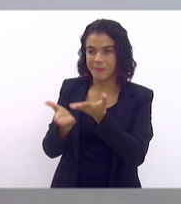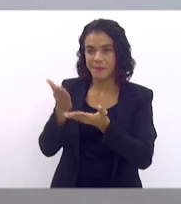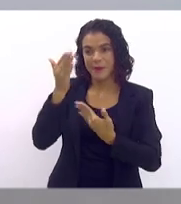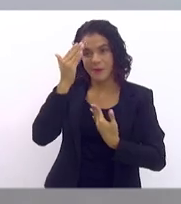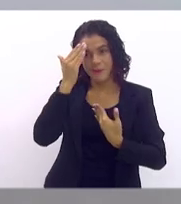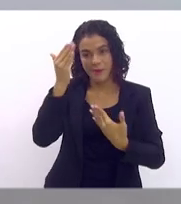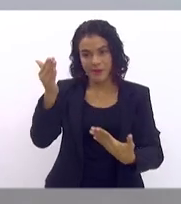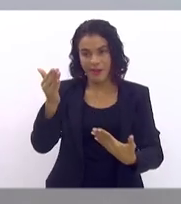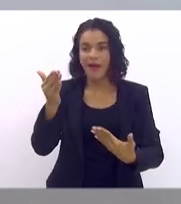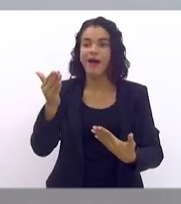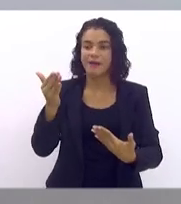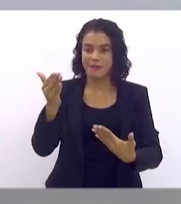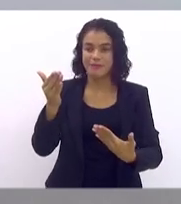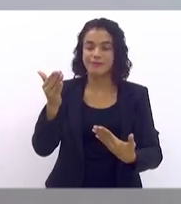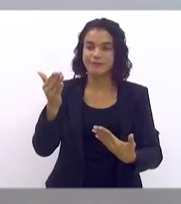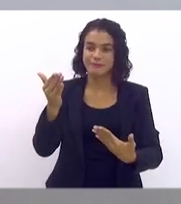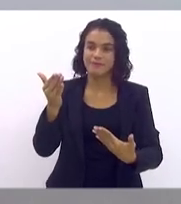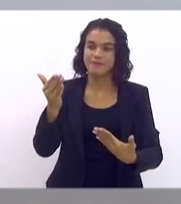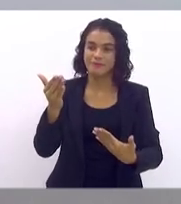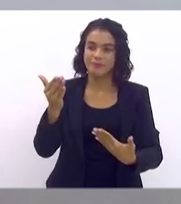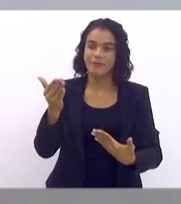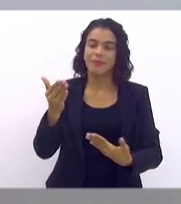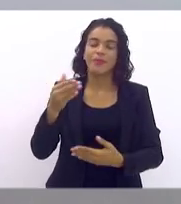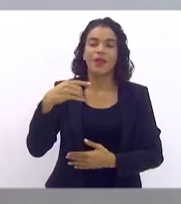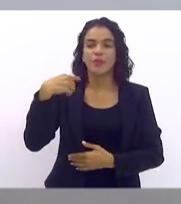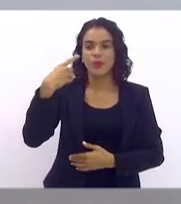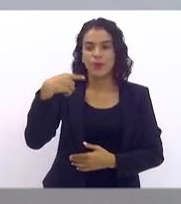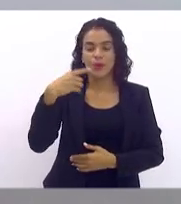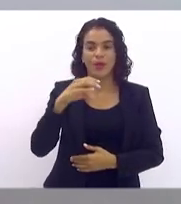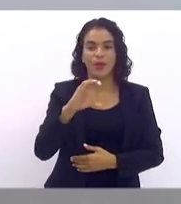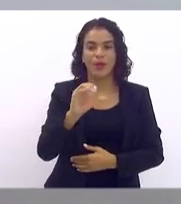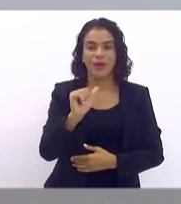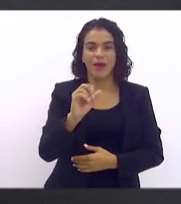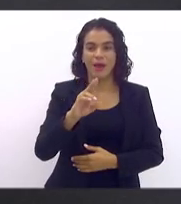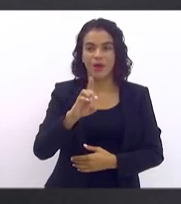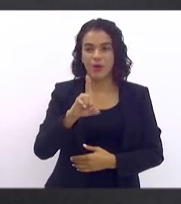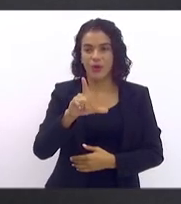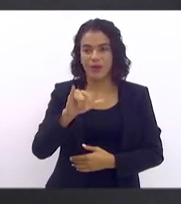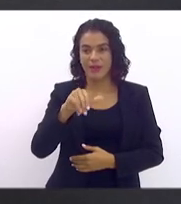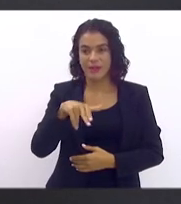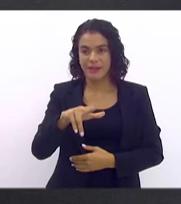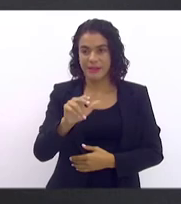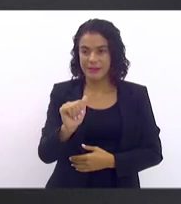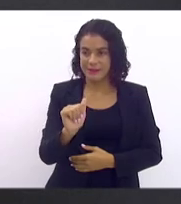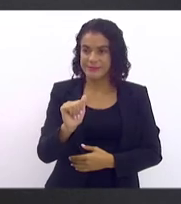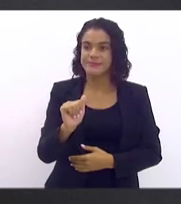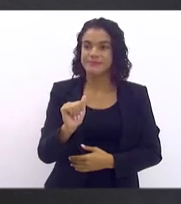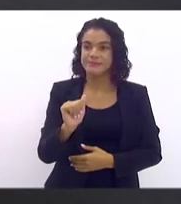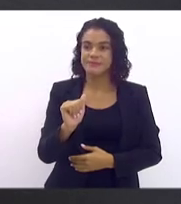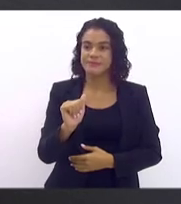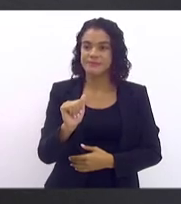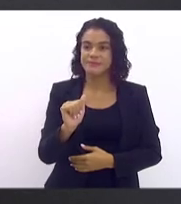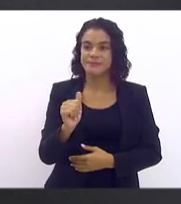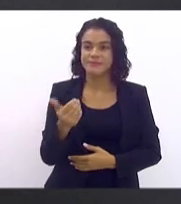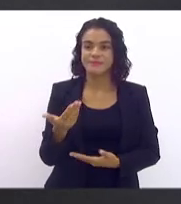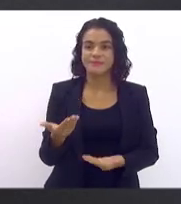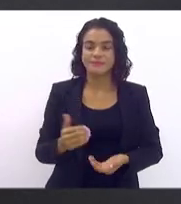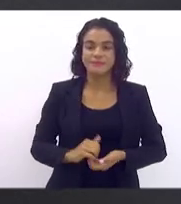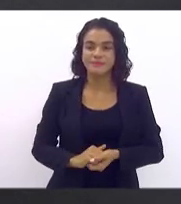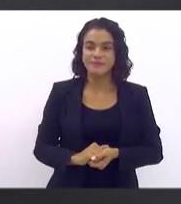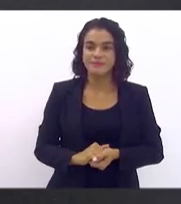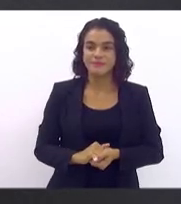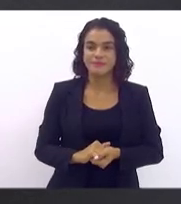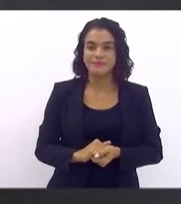Obrigada. Então, mais uma vez, eu quero agradecer a doutora Carolina Carvalho, doutora Helena, e passar, então, para